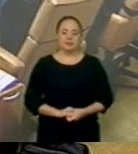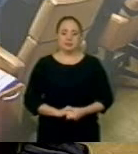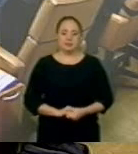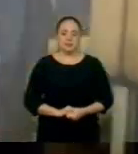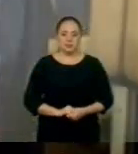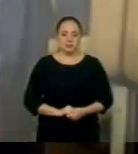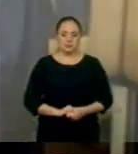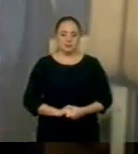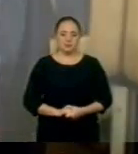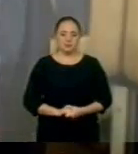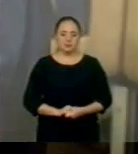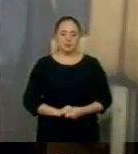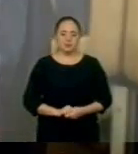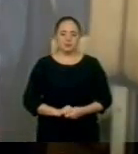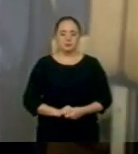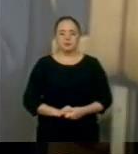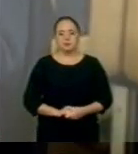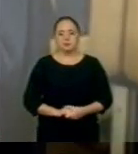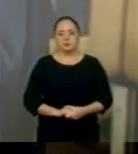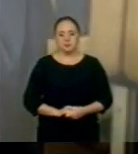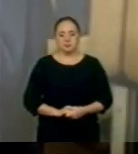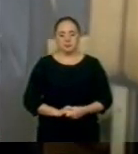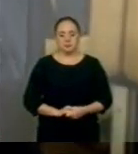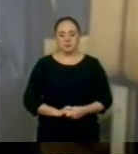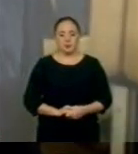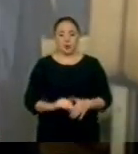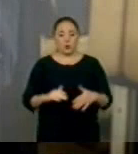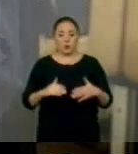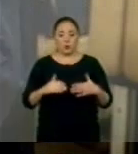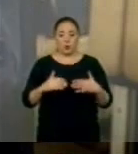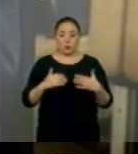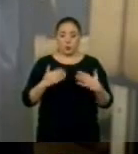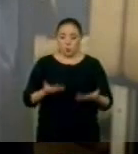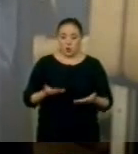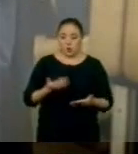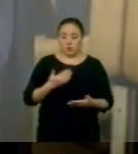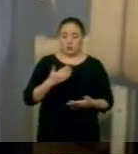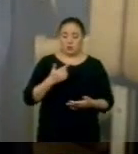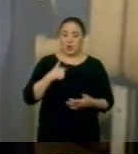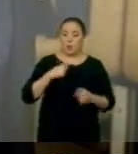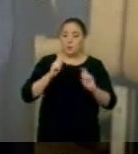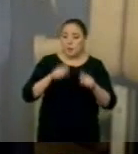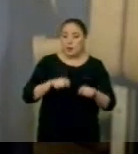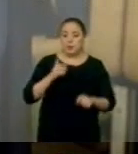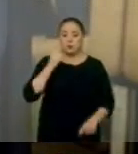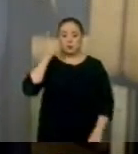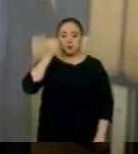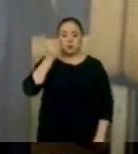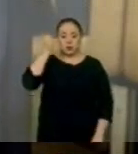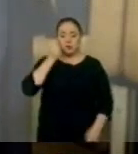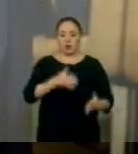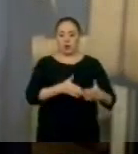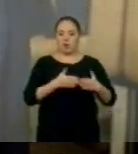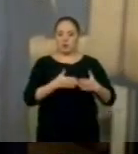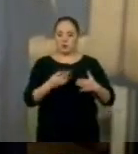faço com que o presidente, um parlamentar, seja afastado das suas funções,